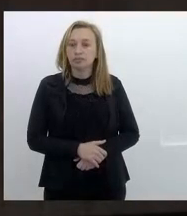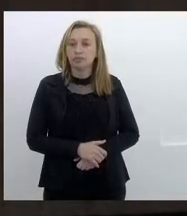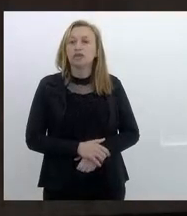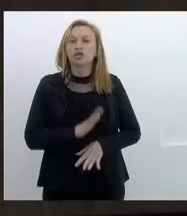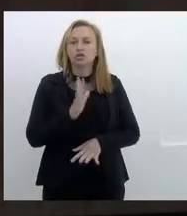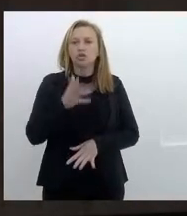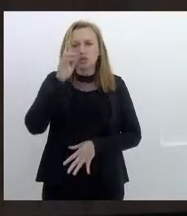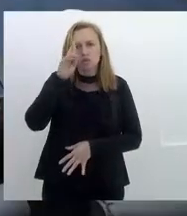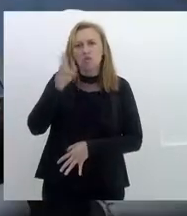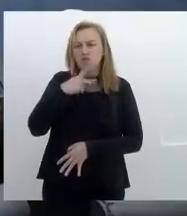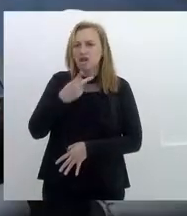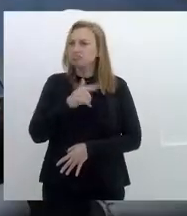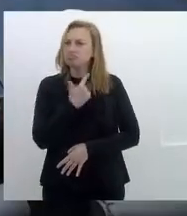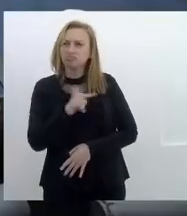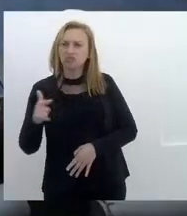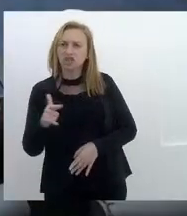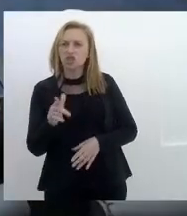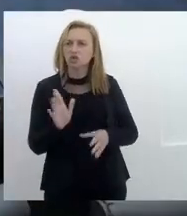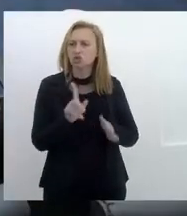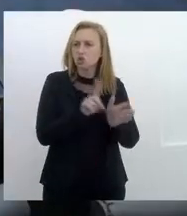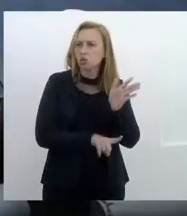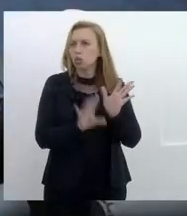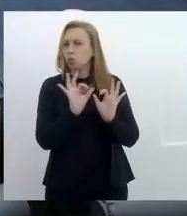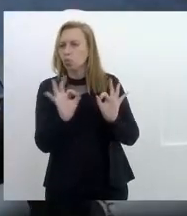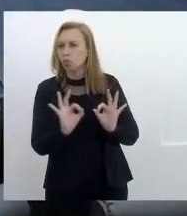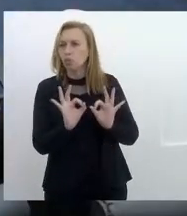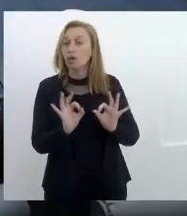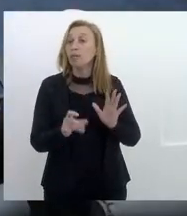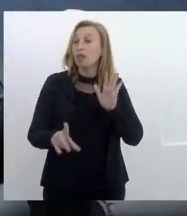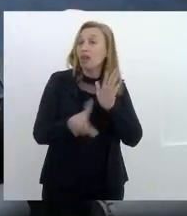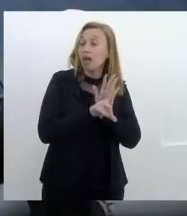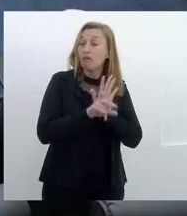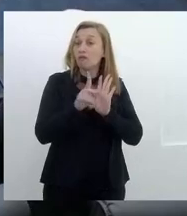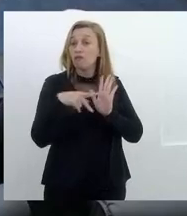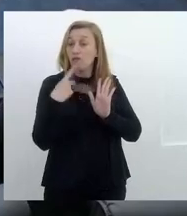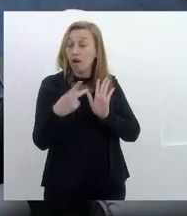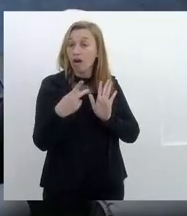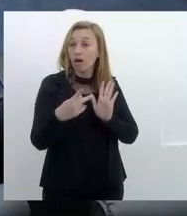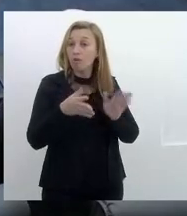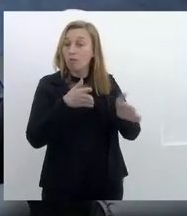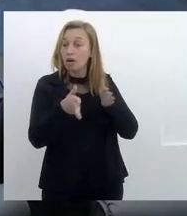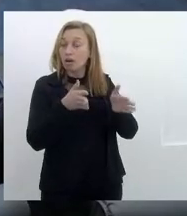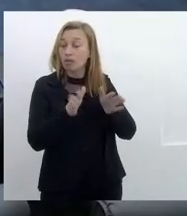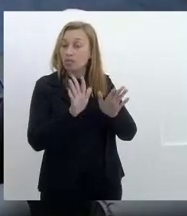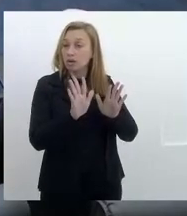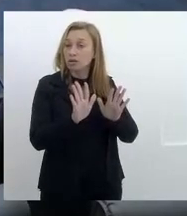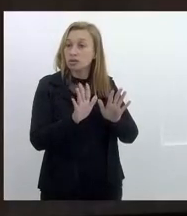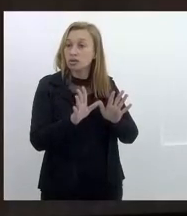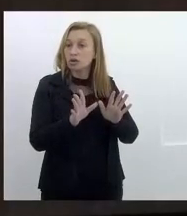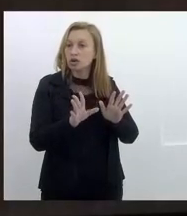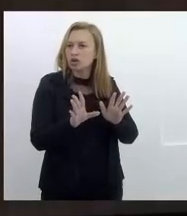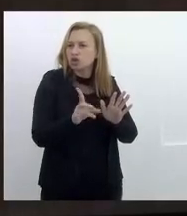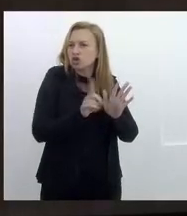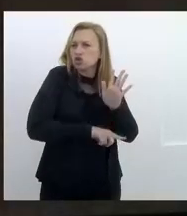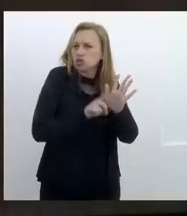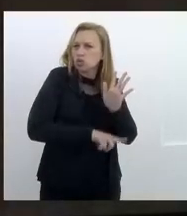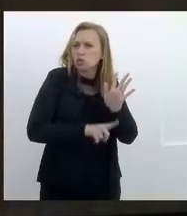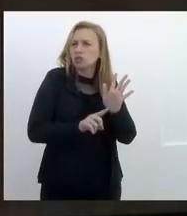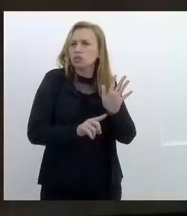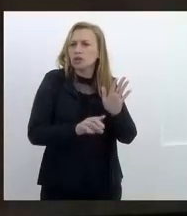o senhor fala que não vai ter desconto na legislação fala e a previsão até ele o gatilho dos descontos